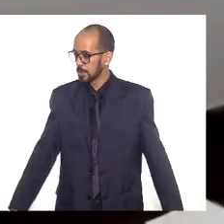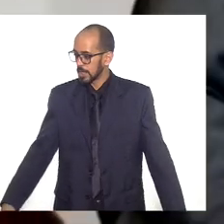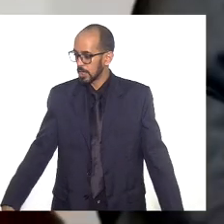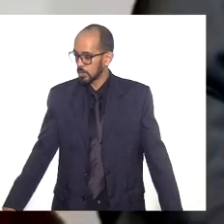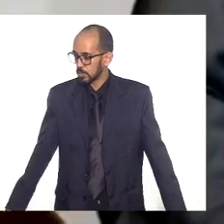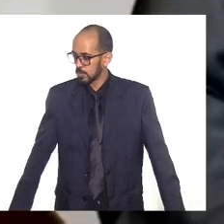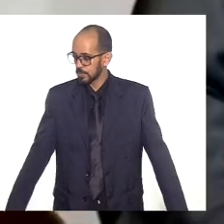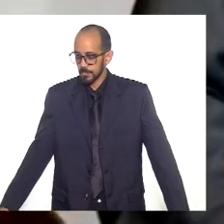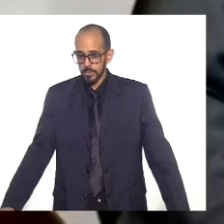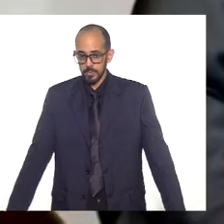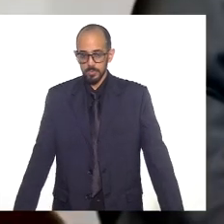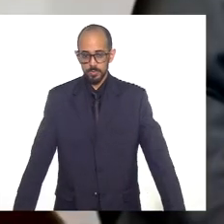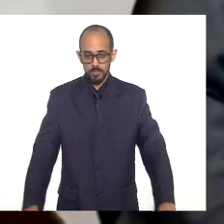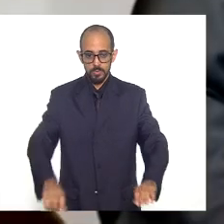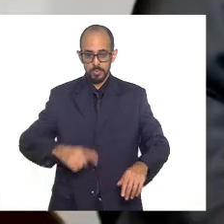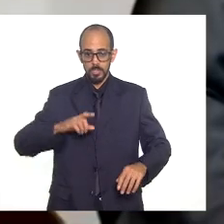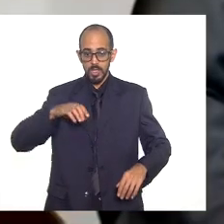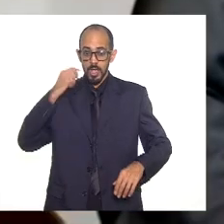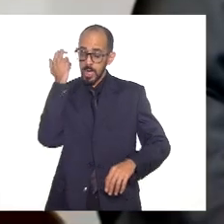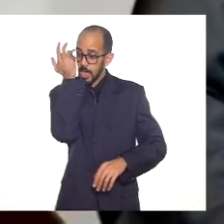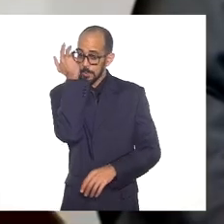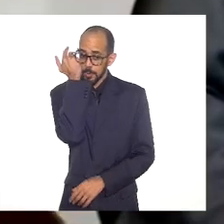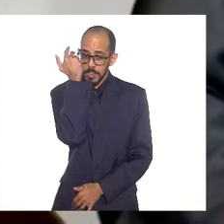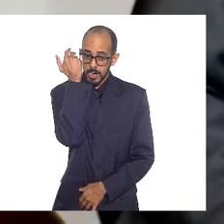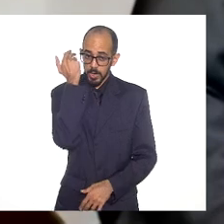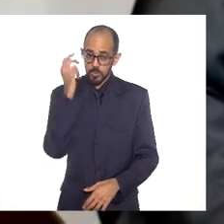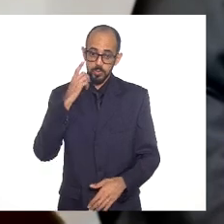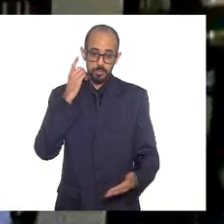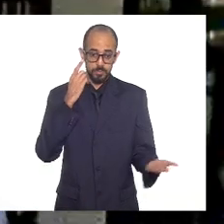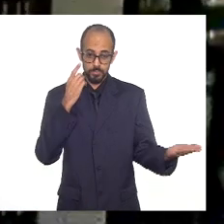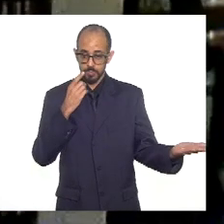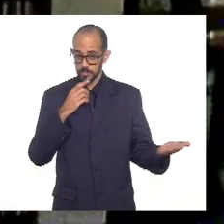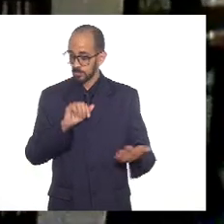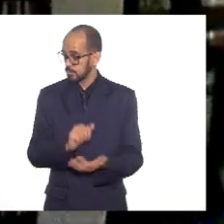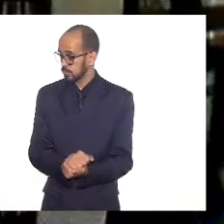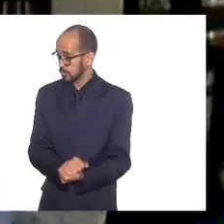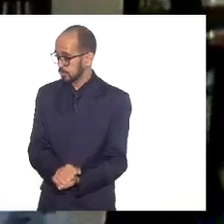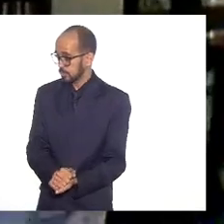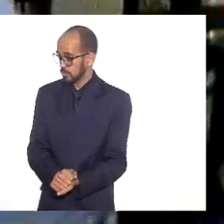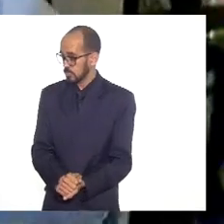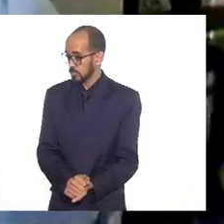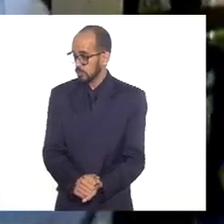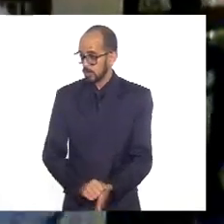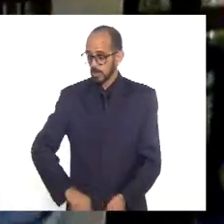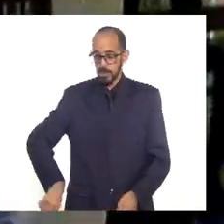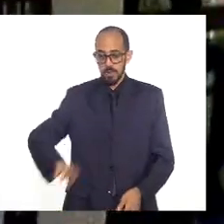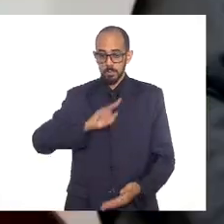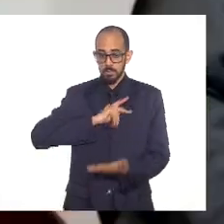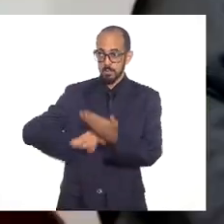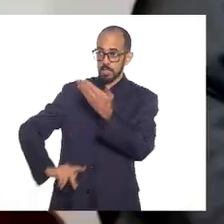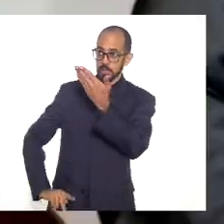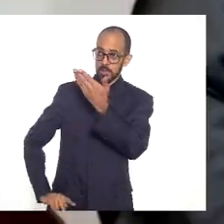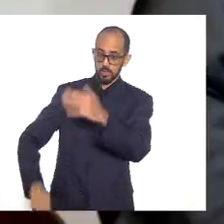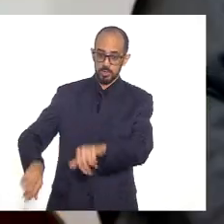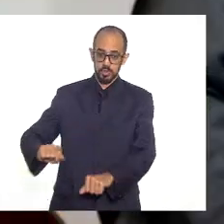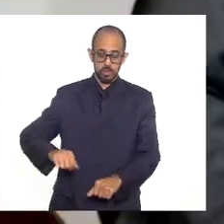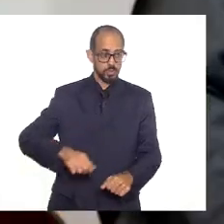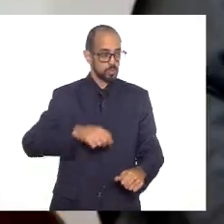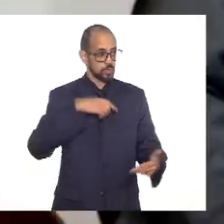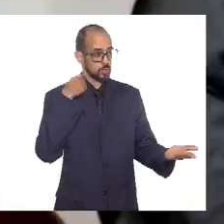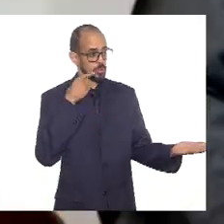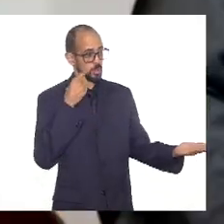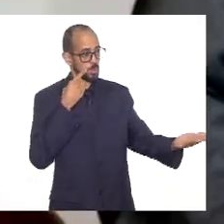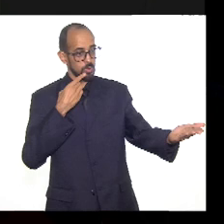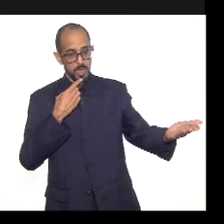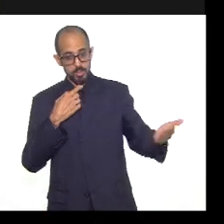Próximo orador inscrito é o nobre deputado Eli Omar Coelho. Senhor presidente dos trabalhos desta sessão, nobre deputado André